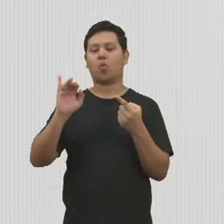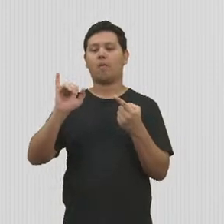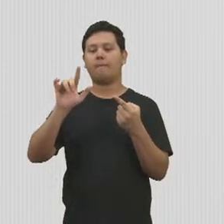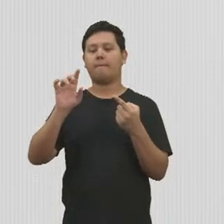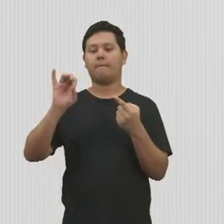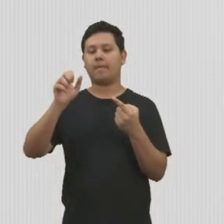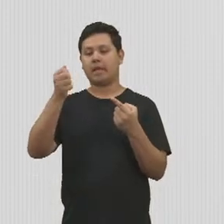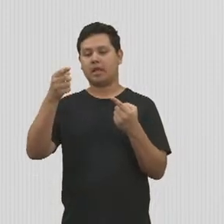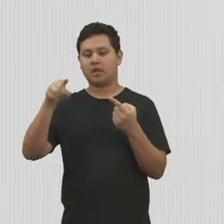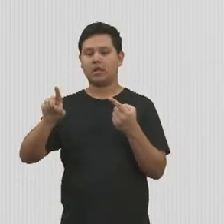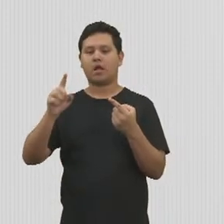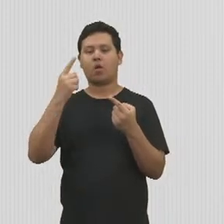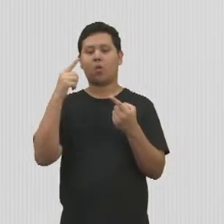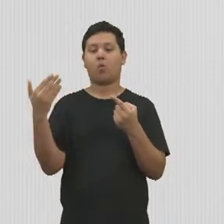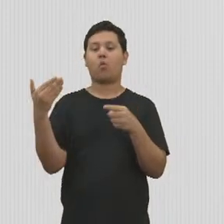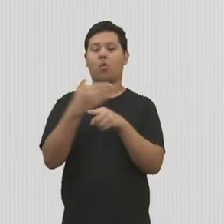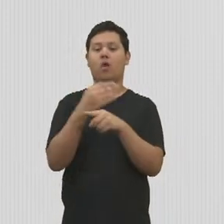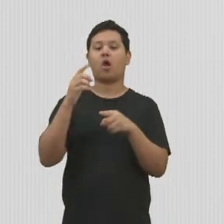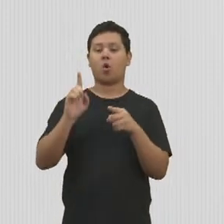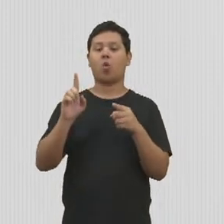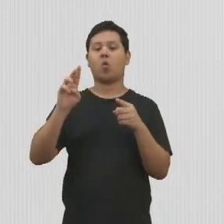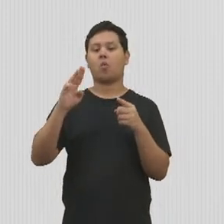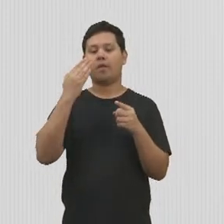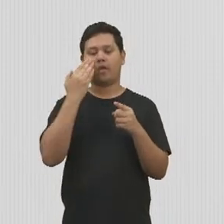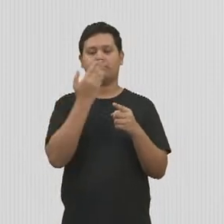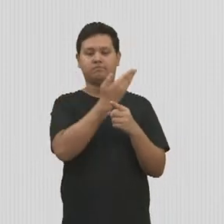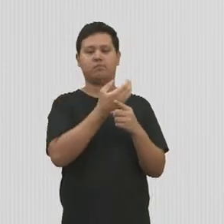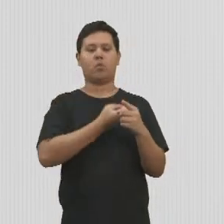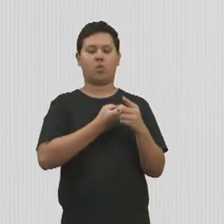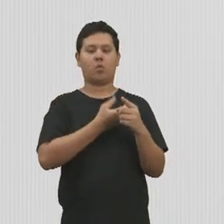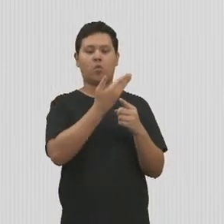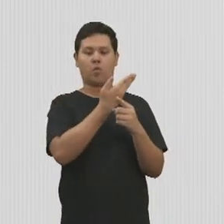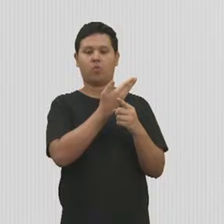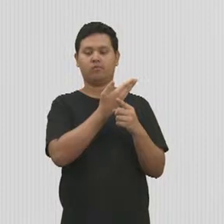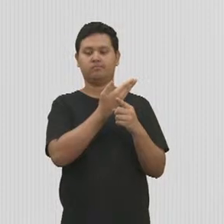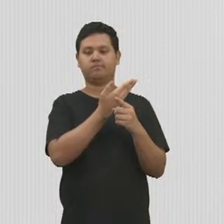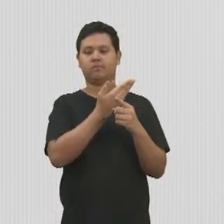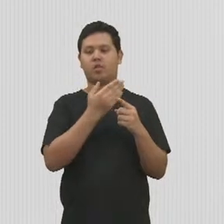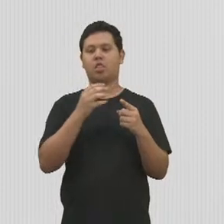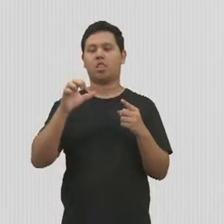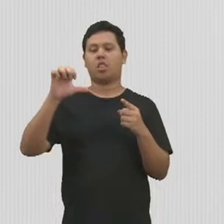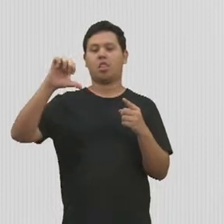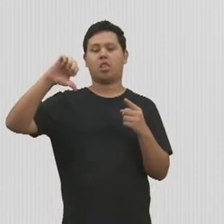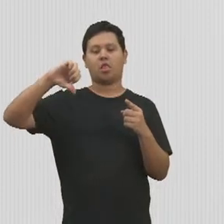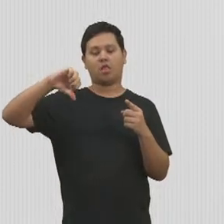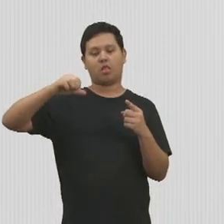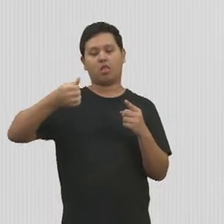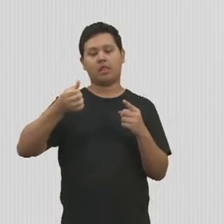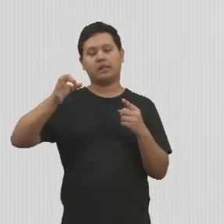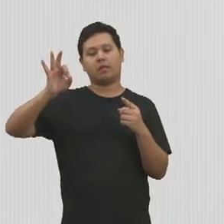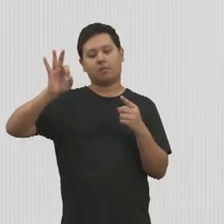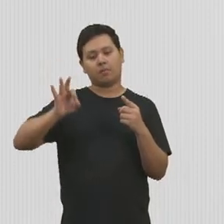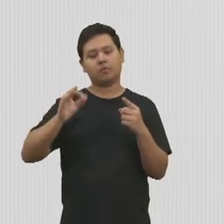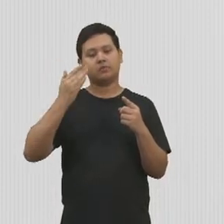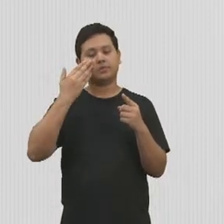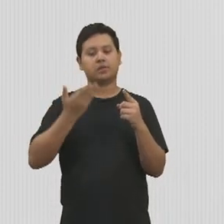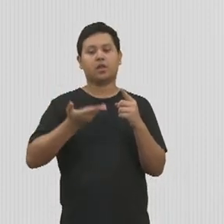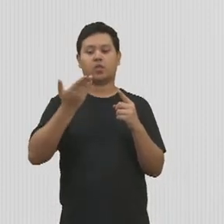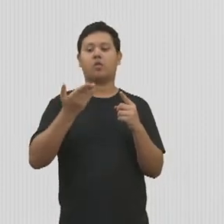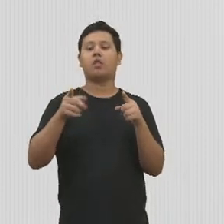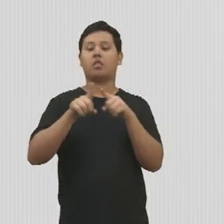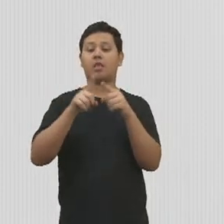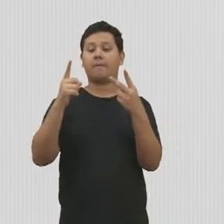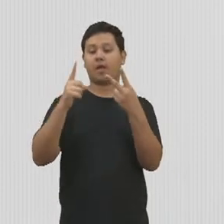1.418 e recebemos 1.365, ou seja, 96% do que estava previsto. E a receita